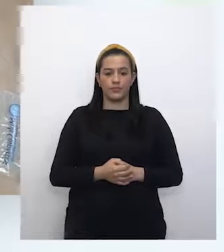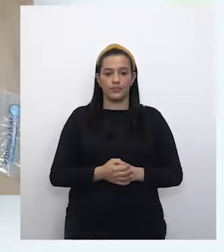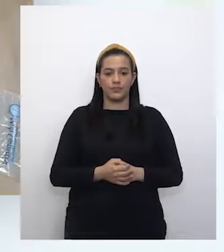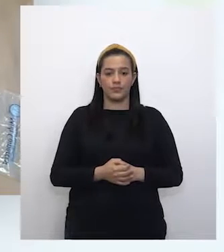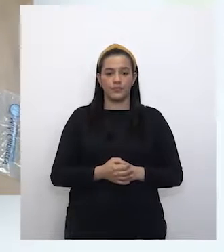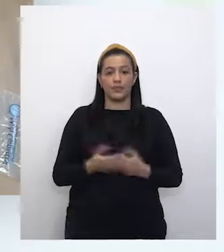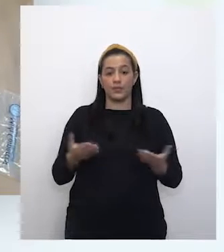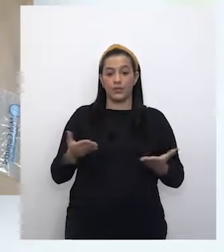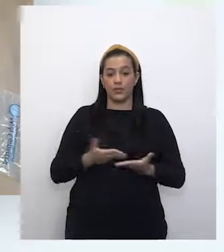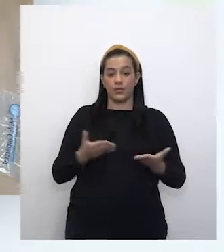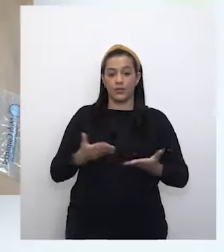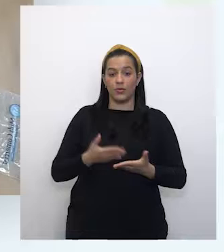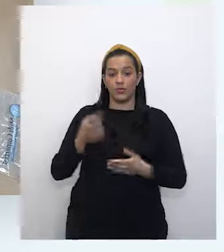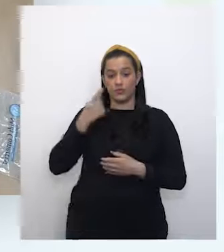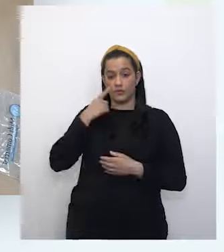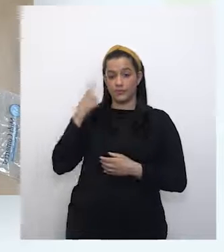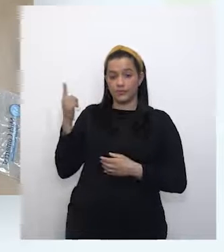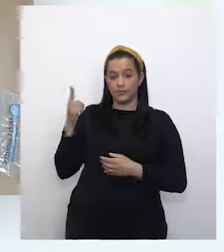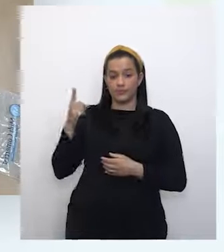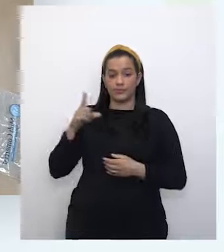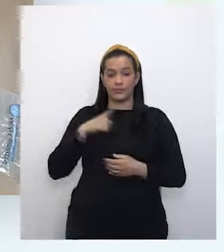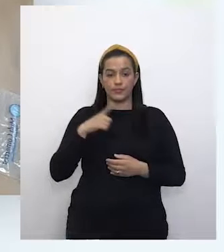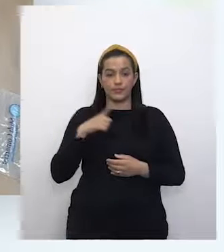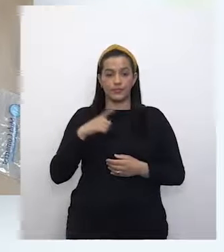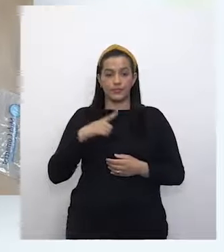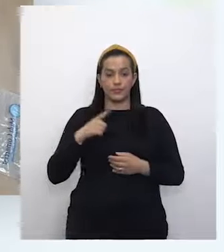Agora ficou somente as hastes